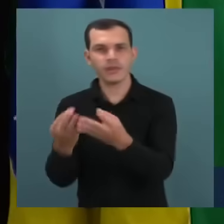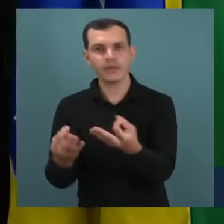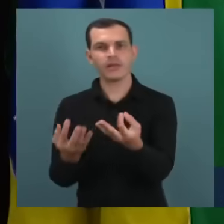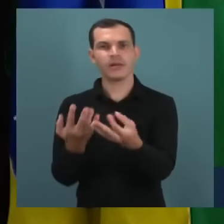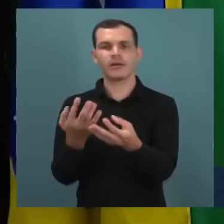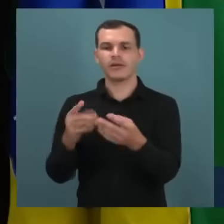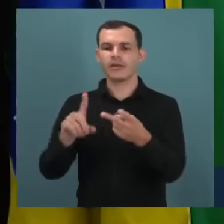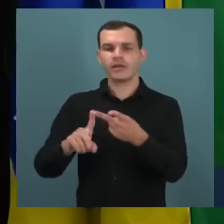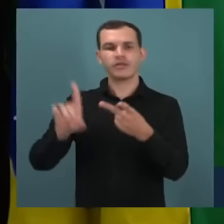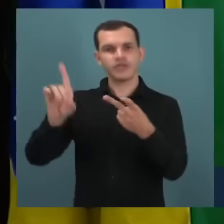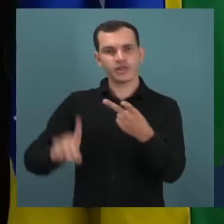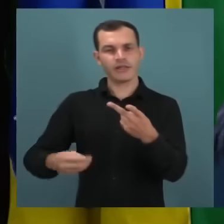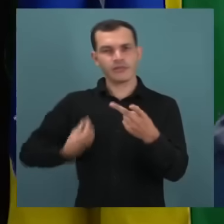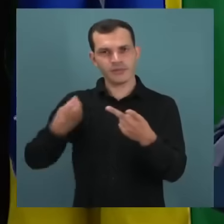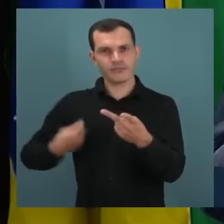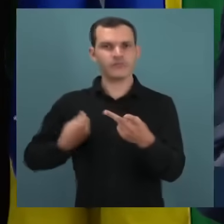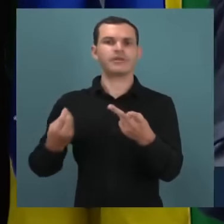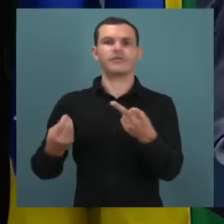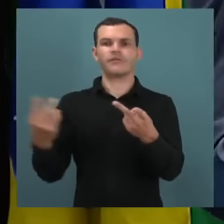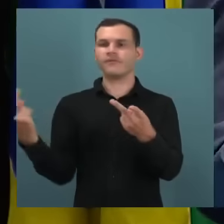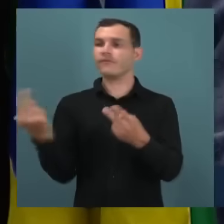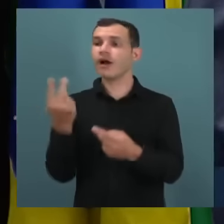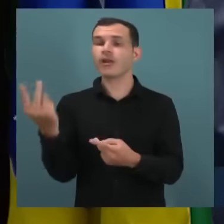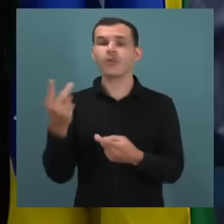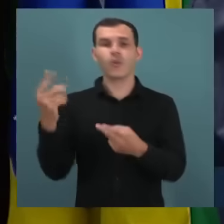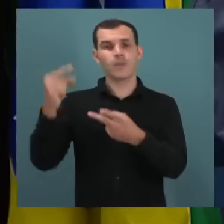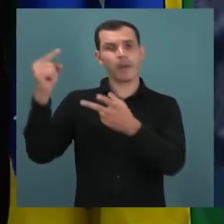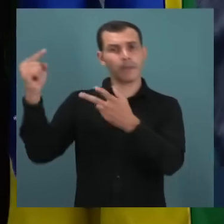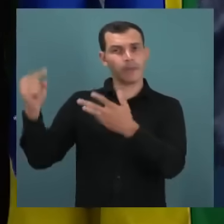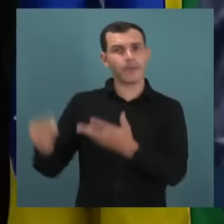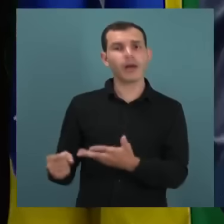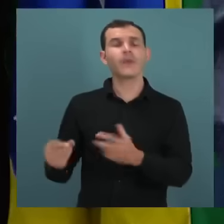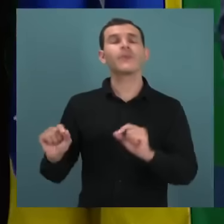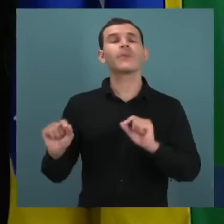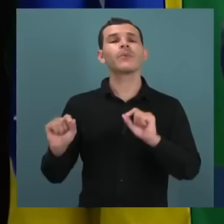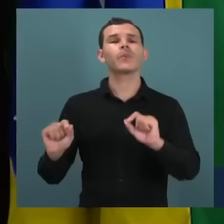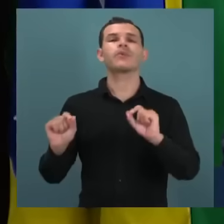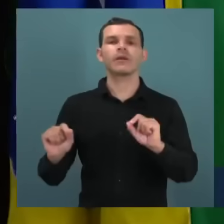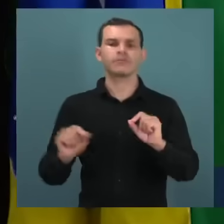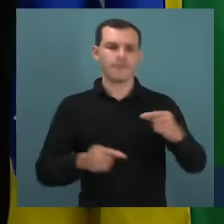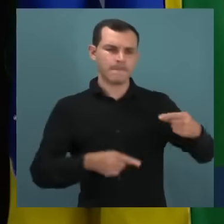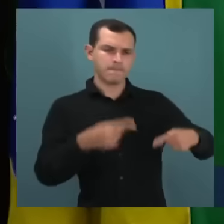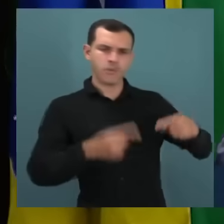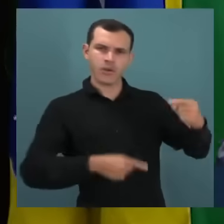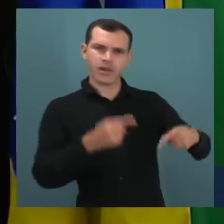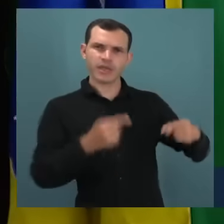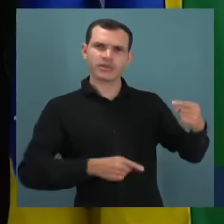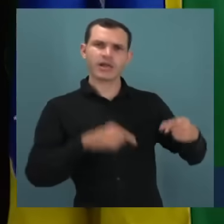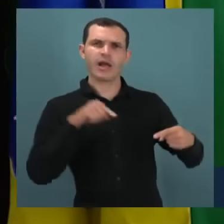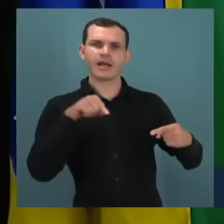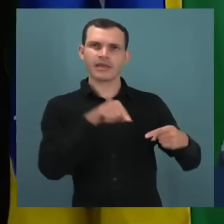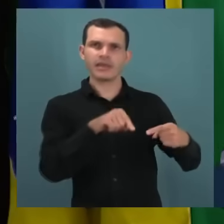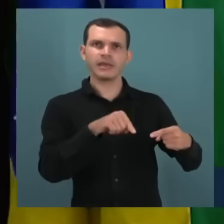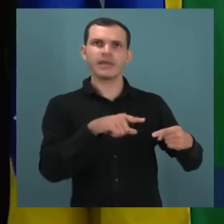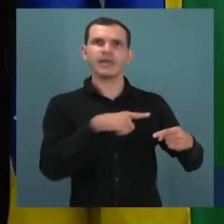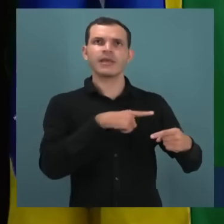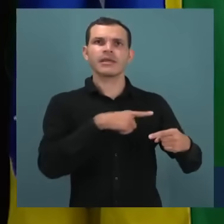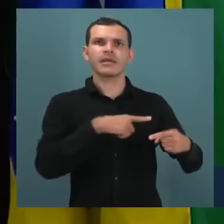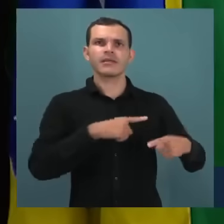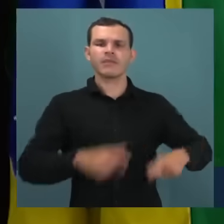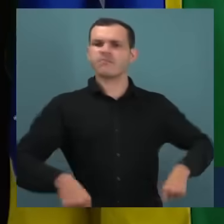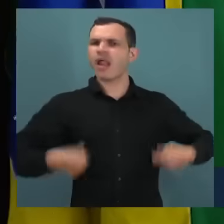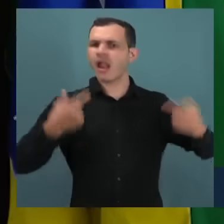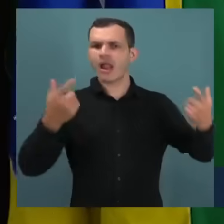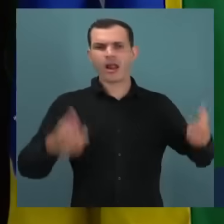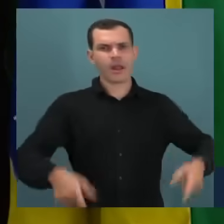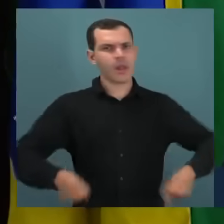à vida, né? Que são valores que repugnam essa política de desencarceramento desenfreado, de se